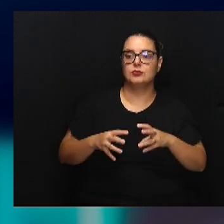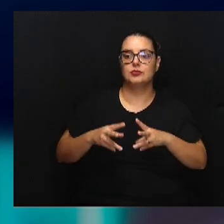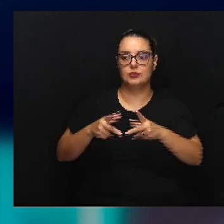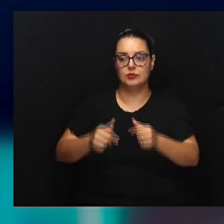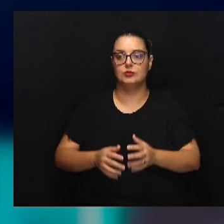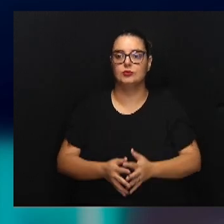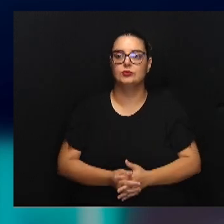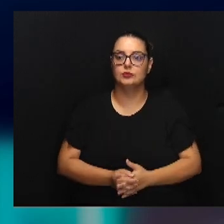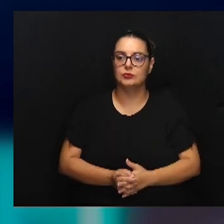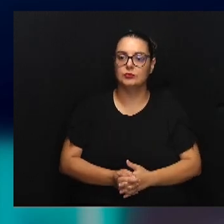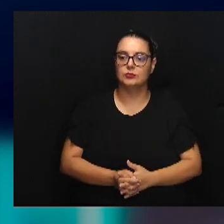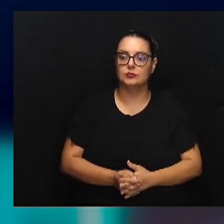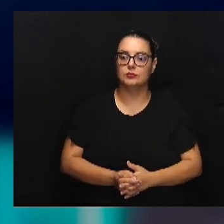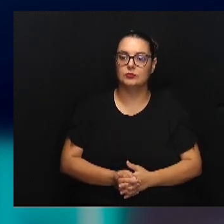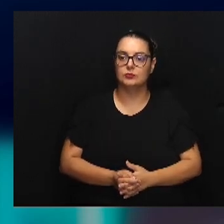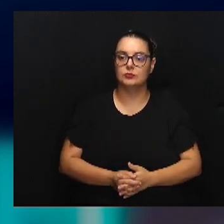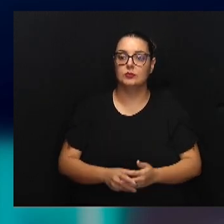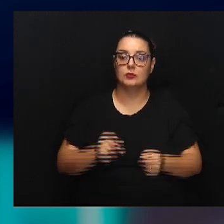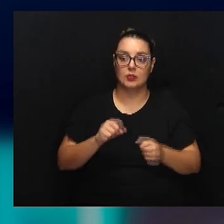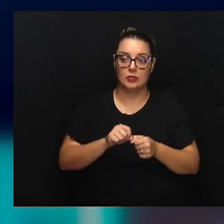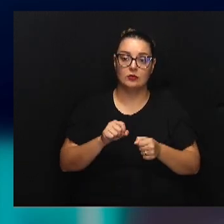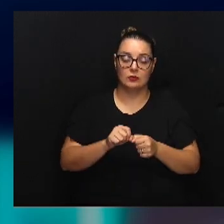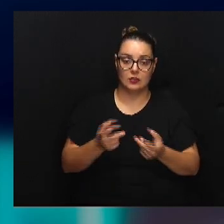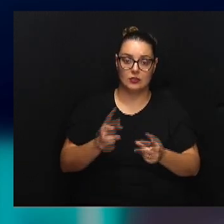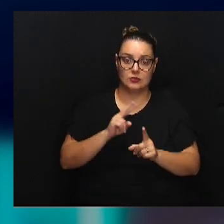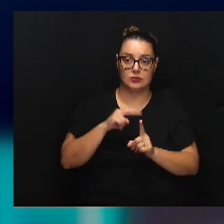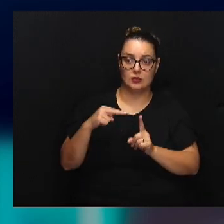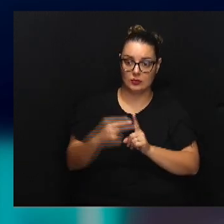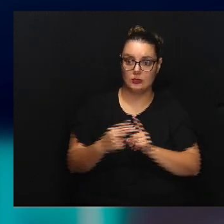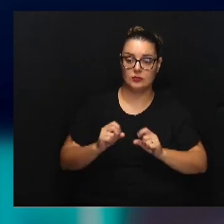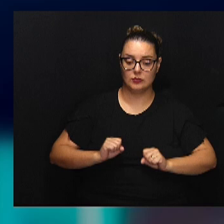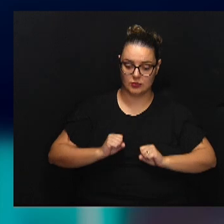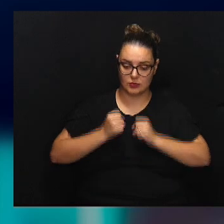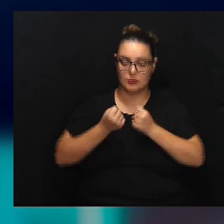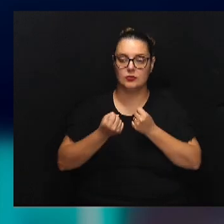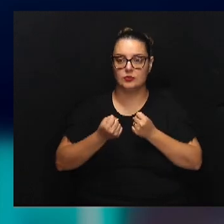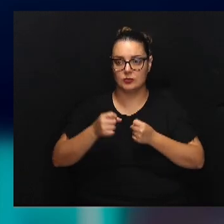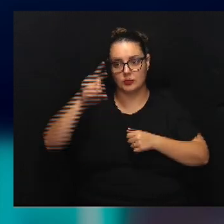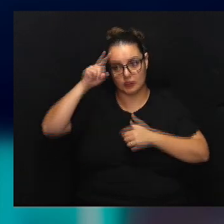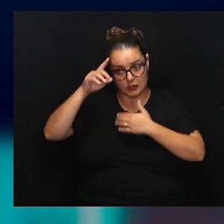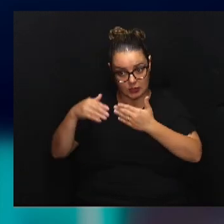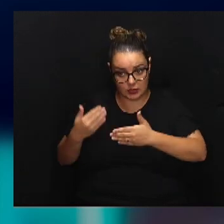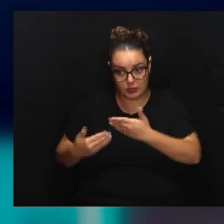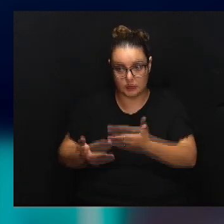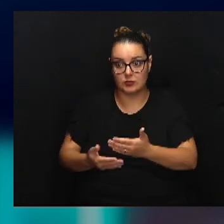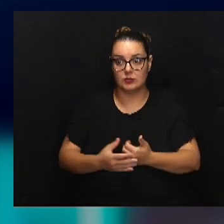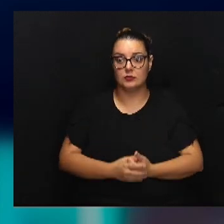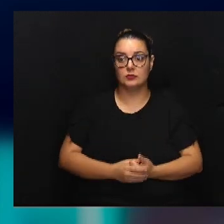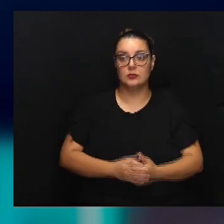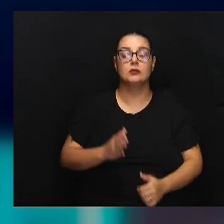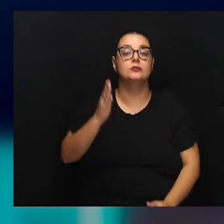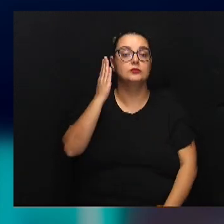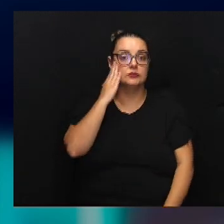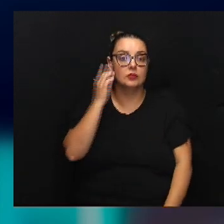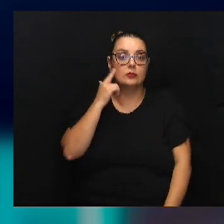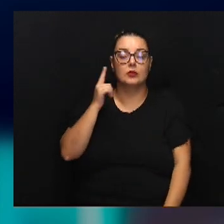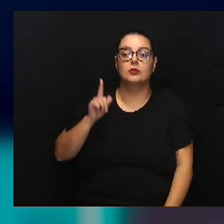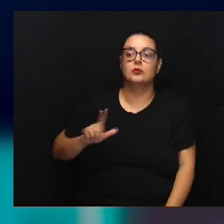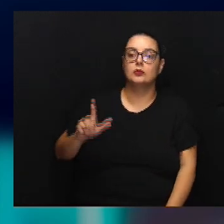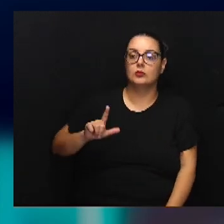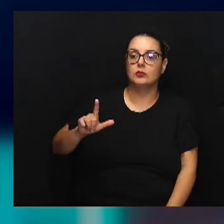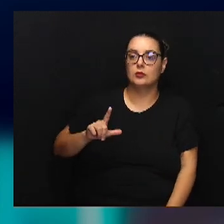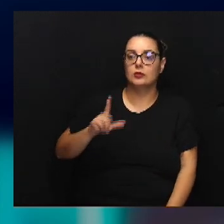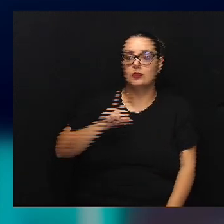que fazem, né, do ponto de vista aí do esforço diário, cotidiano, sabendo, obviamente, né, eu